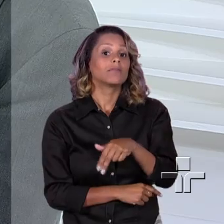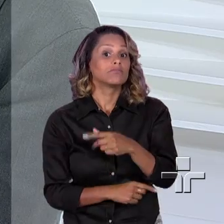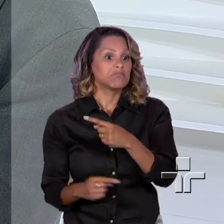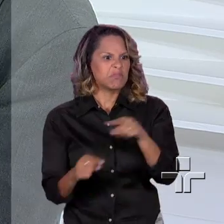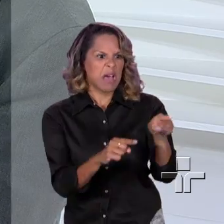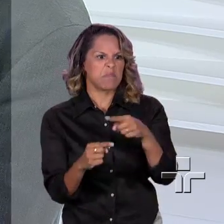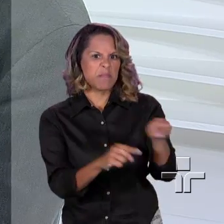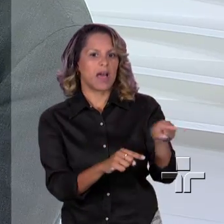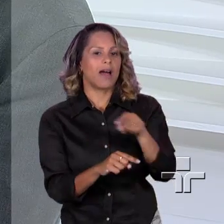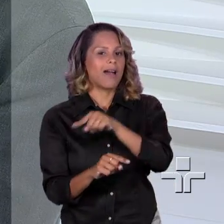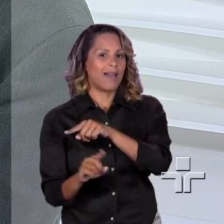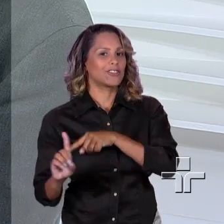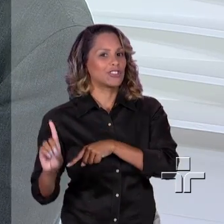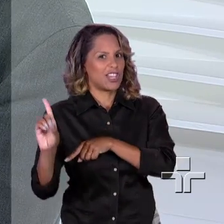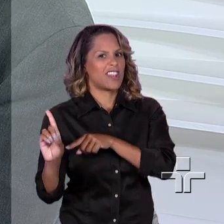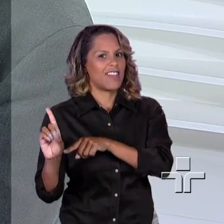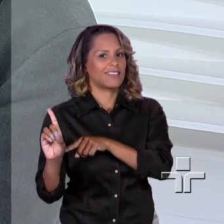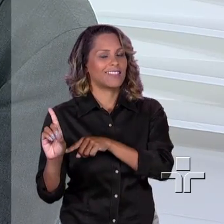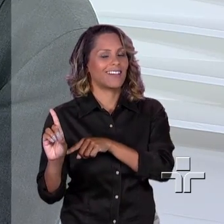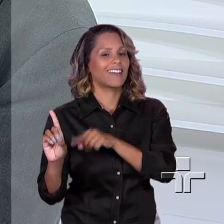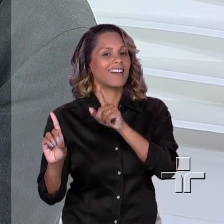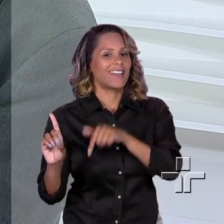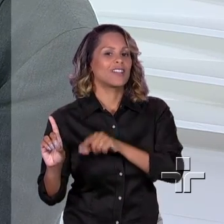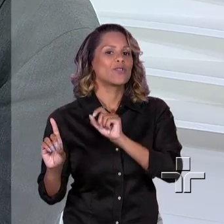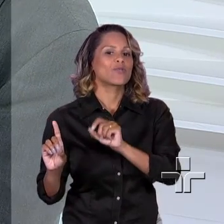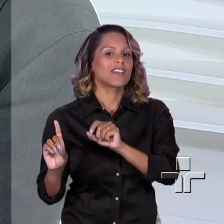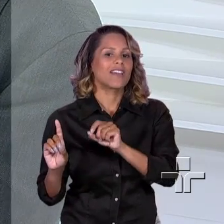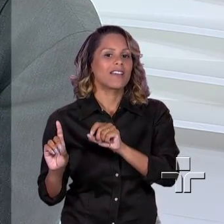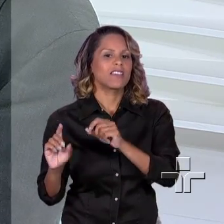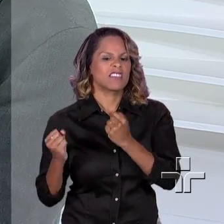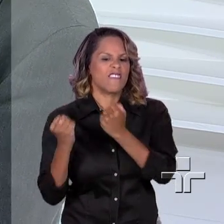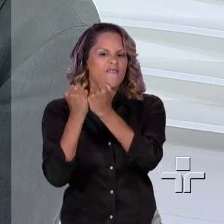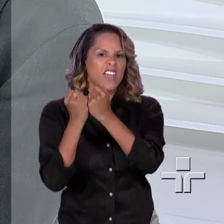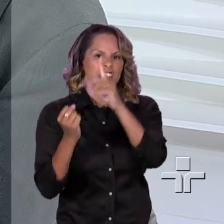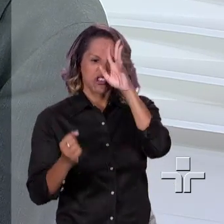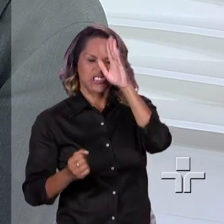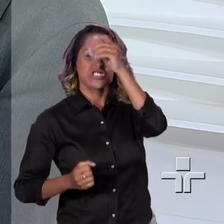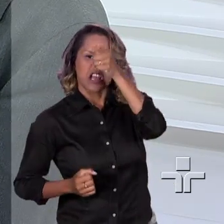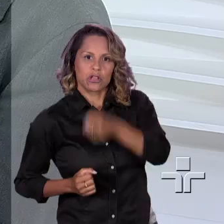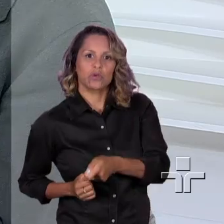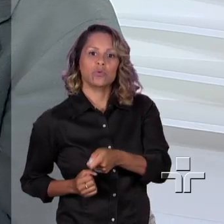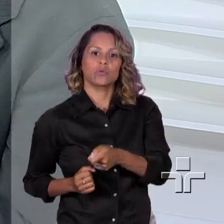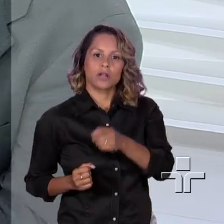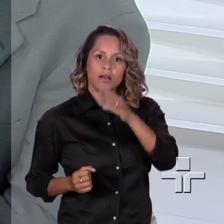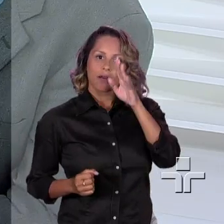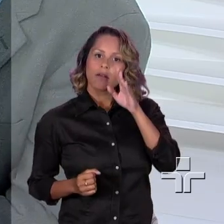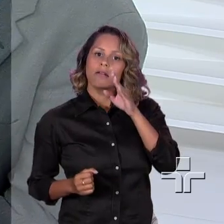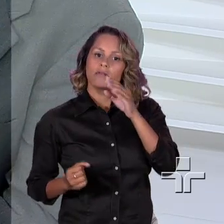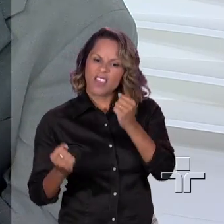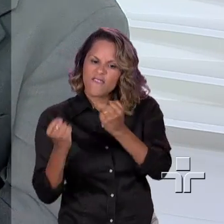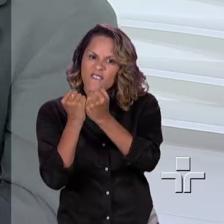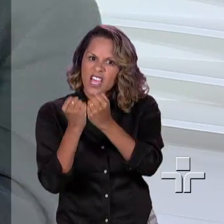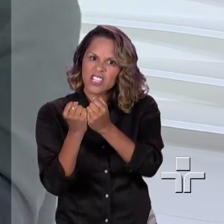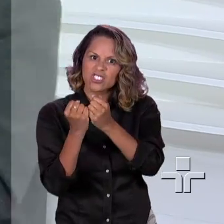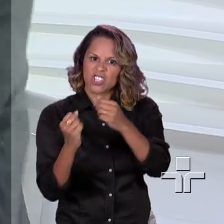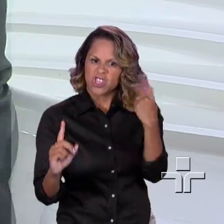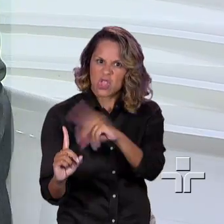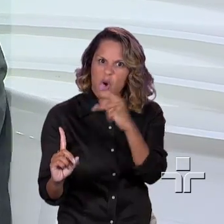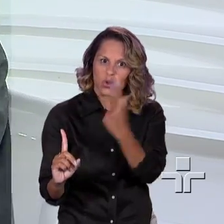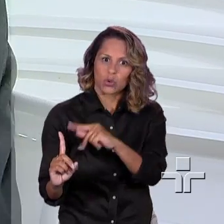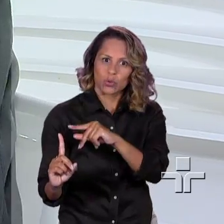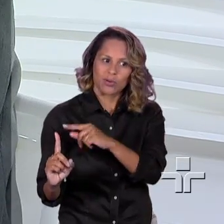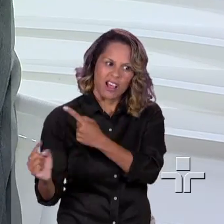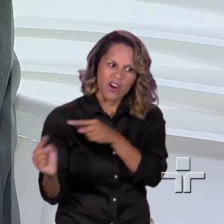pessoa, uma pessoa que defende a ditadura militar e a tortura. Então, sim, claro que são pessoas diferentes, nenhuma pessoa é